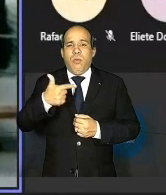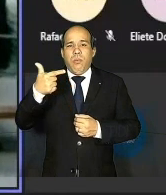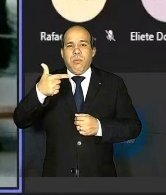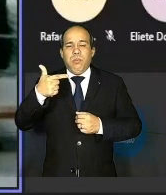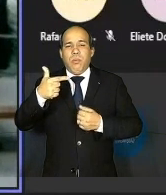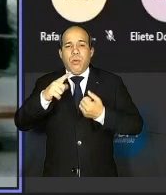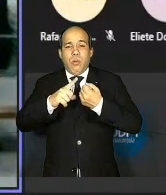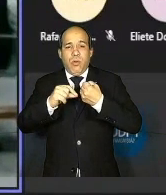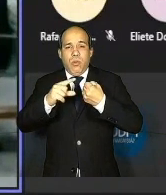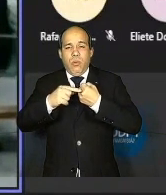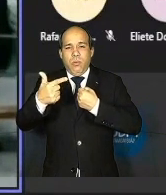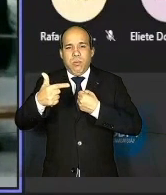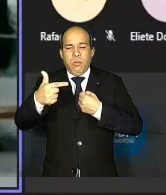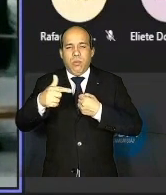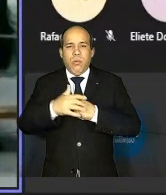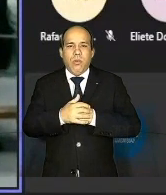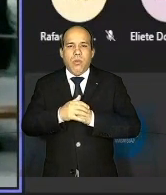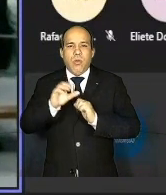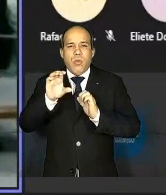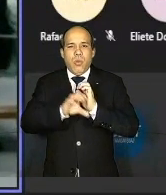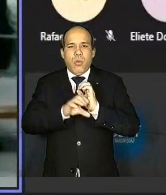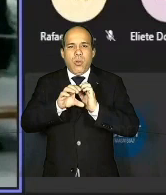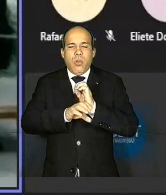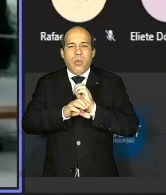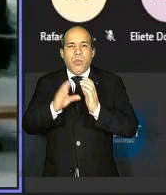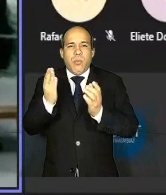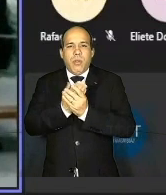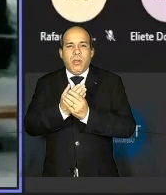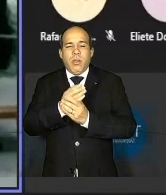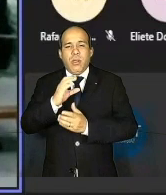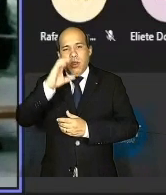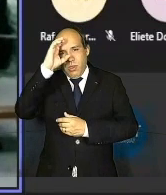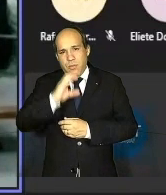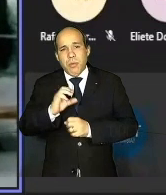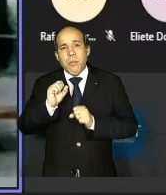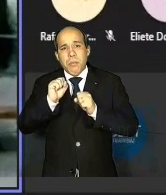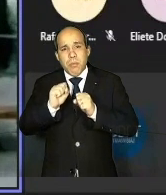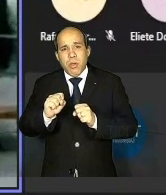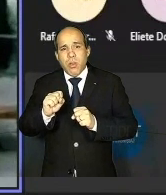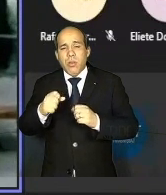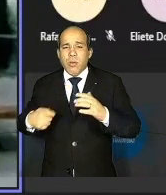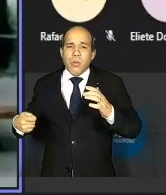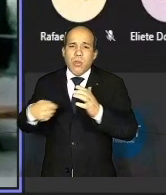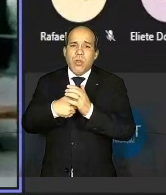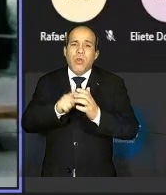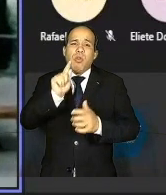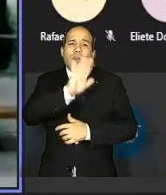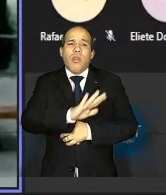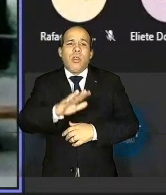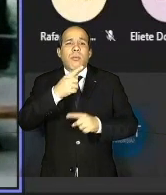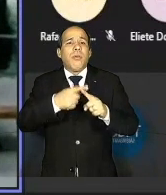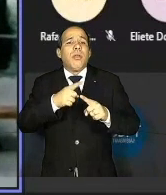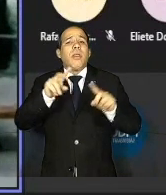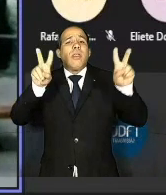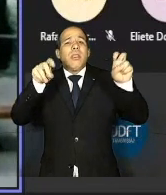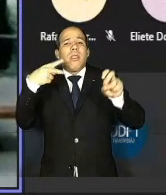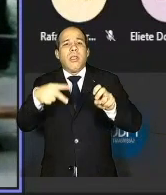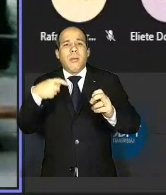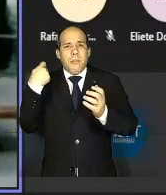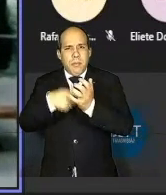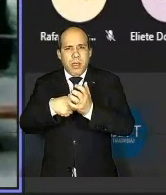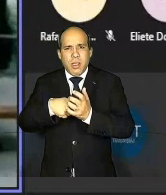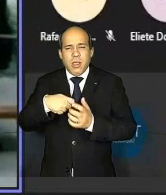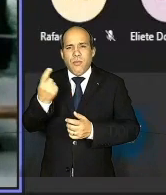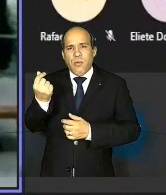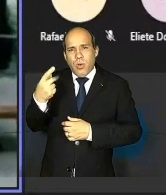segundo o artigo 324, parágrafo 1º, inciso 3º do Código de Processo Civil, é lícito ao autor formular pedido genérico quando a determinação